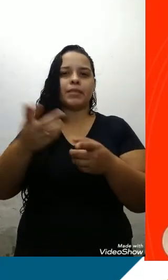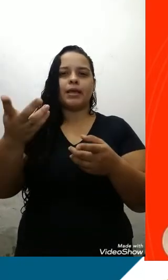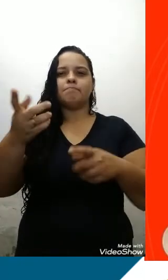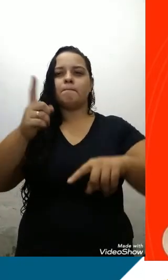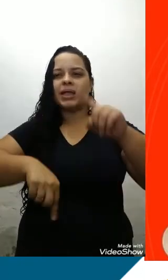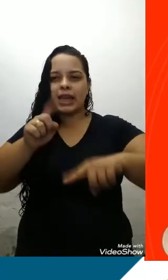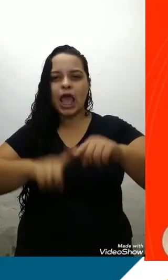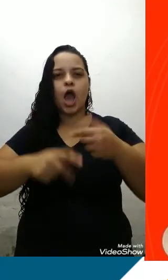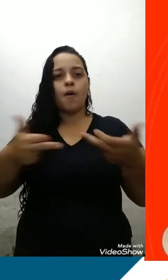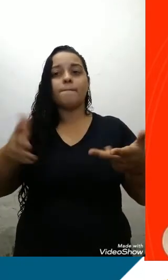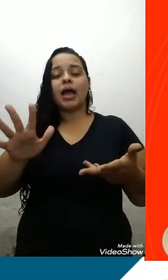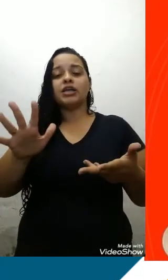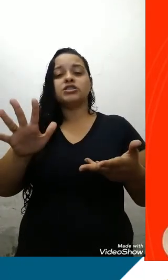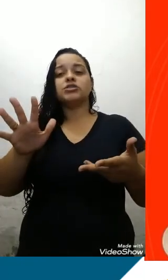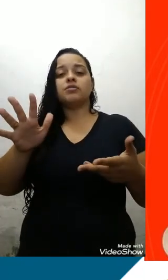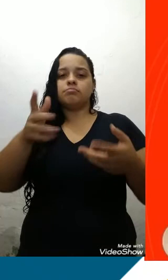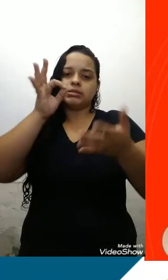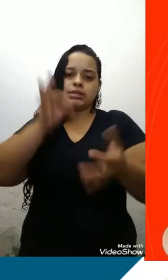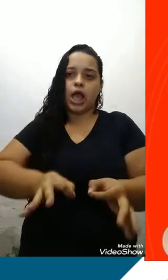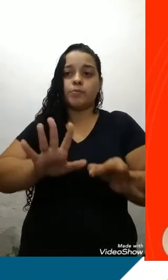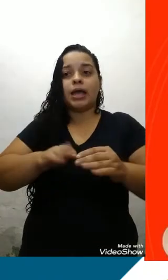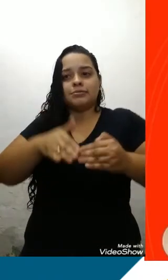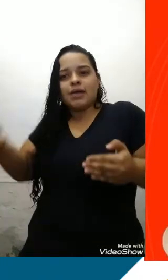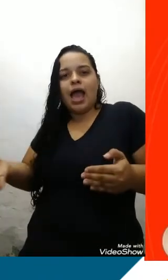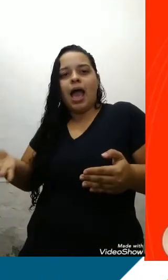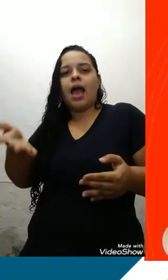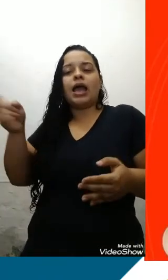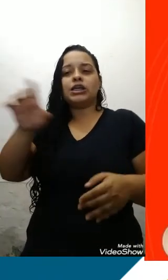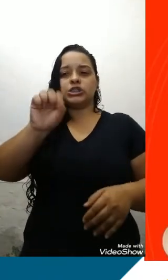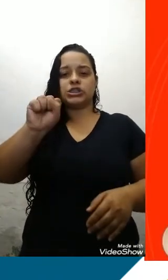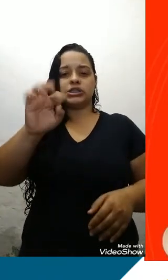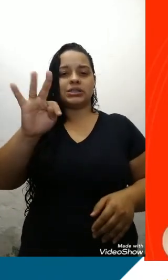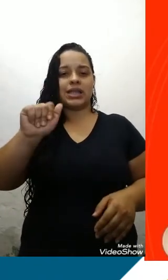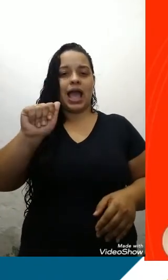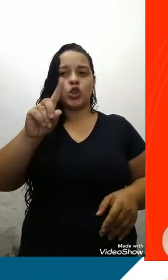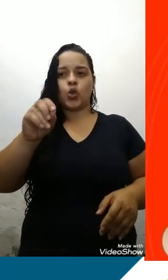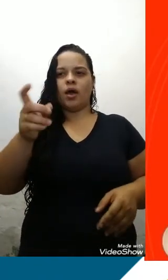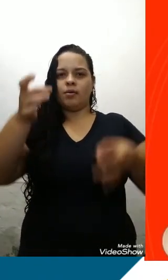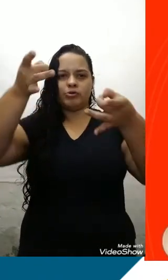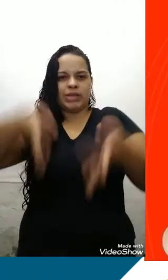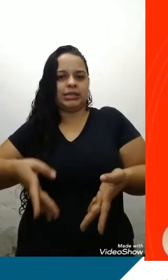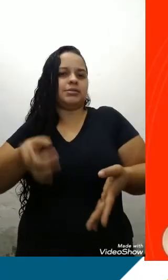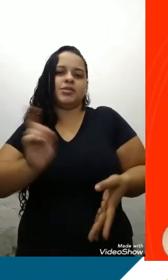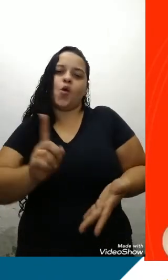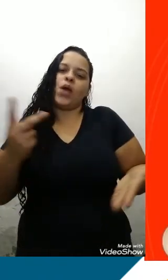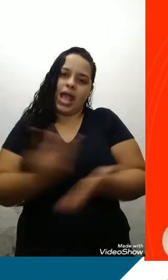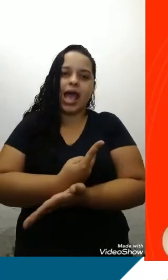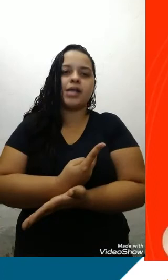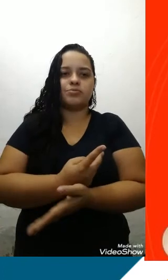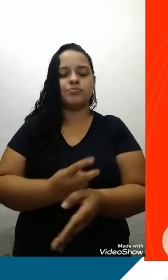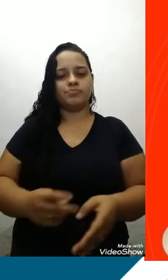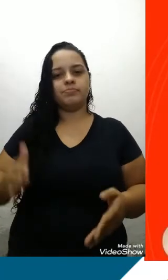a ausência do Estado na política econômica. Lembra sempre que o mercantilismo está diretamente associado ao absolutismo, que